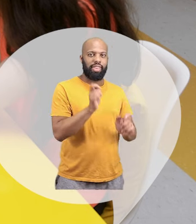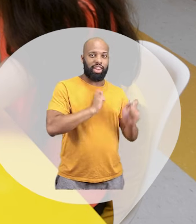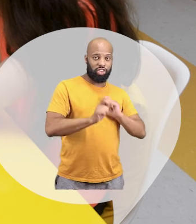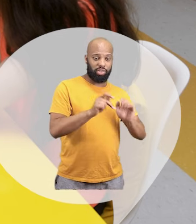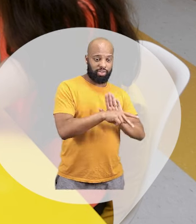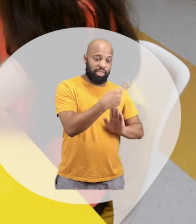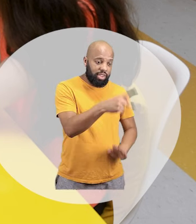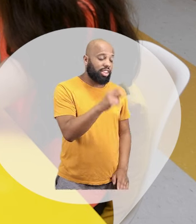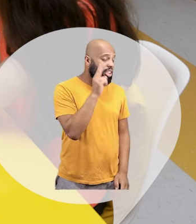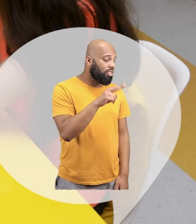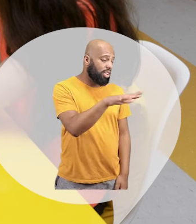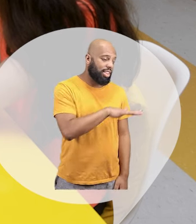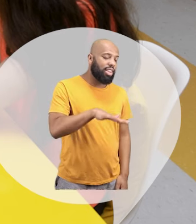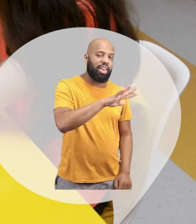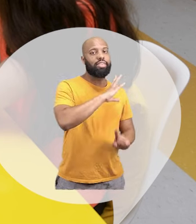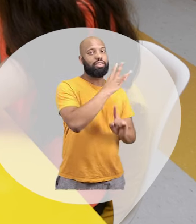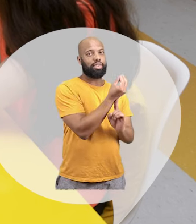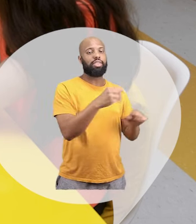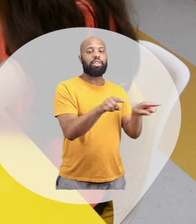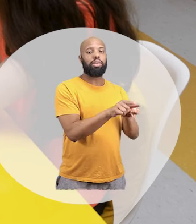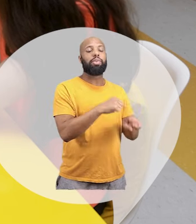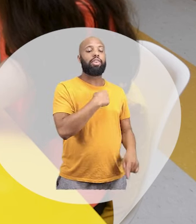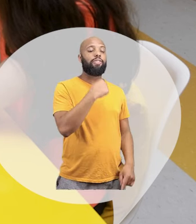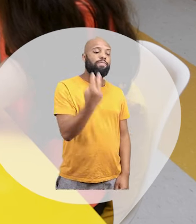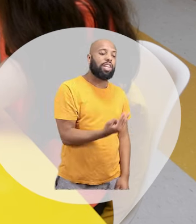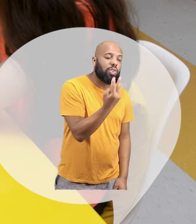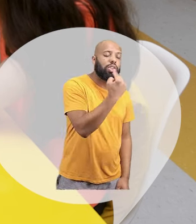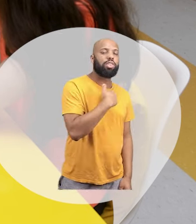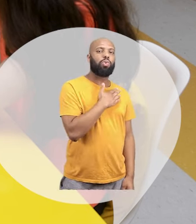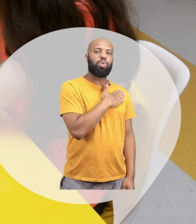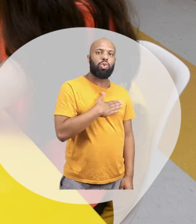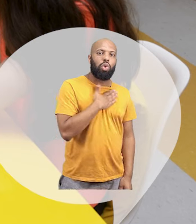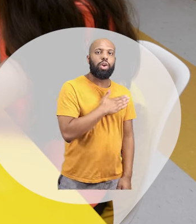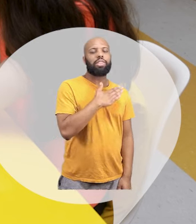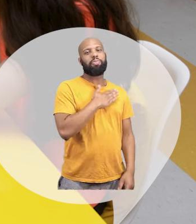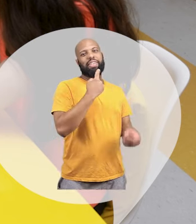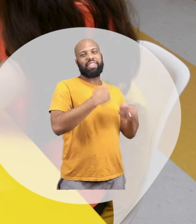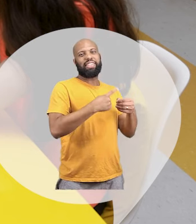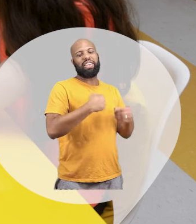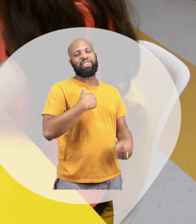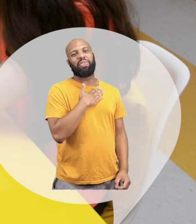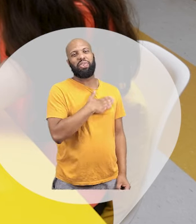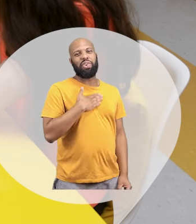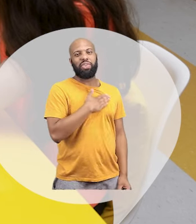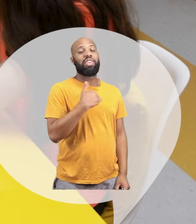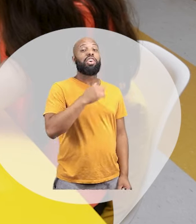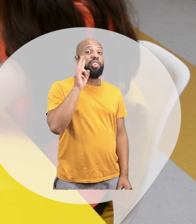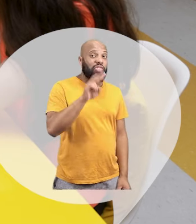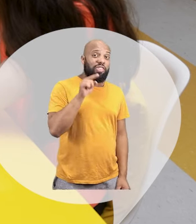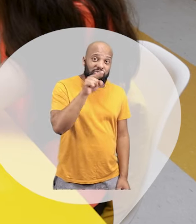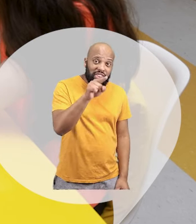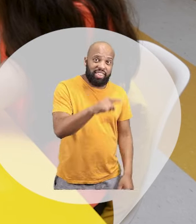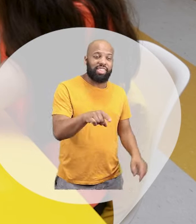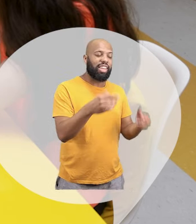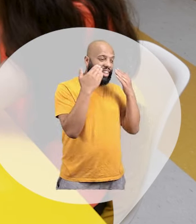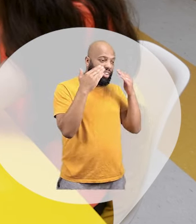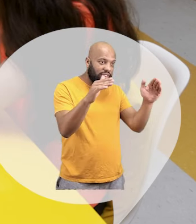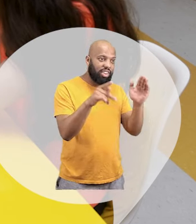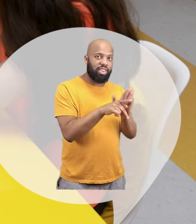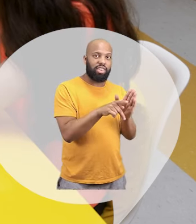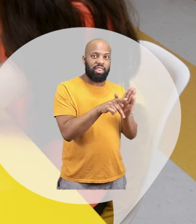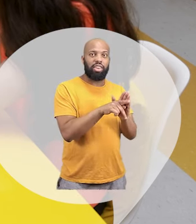é ver num espaço artístico que eu valorizo que eu gosto a minha cidade e quando eu vi